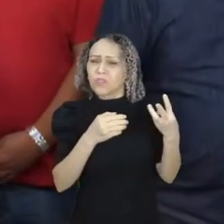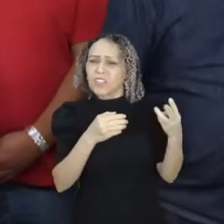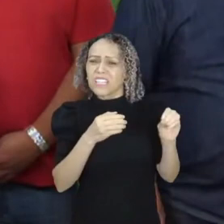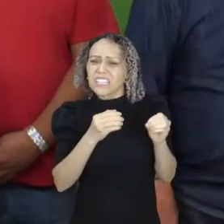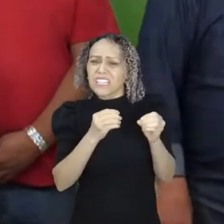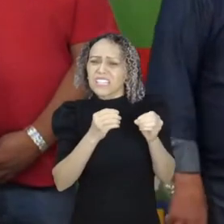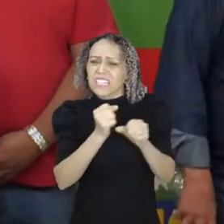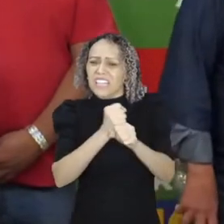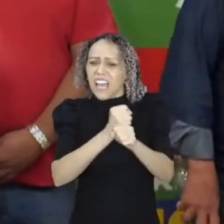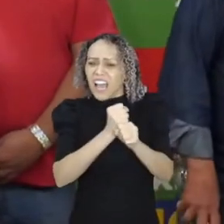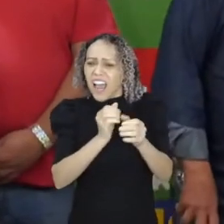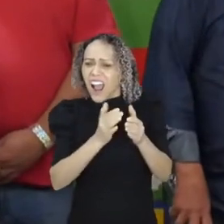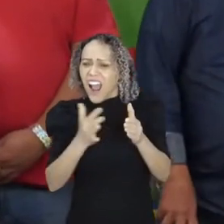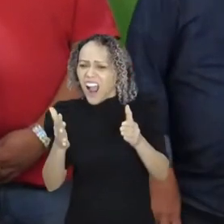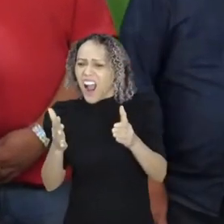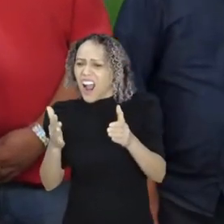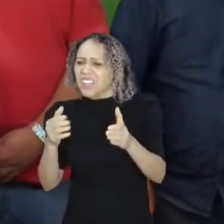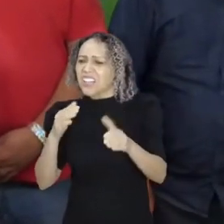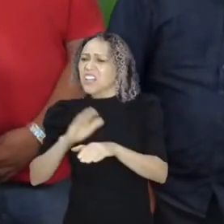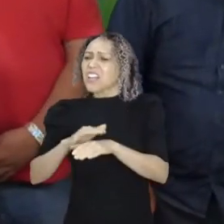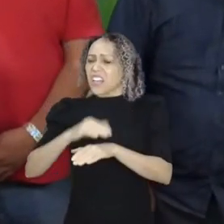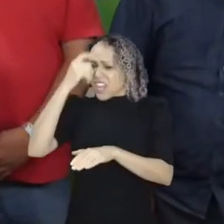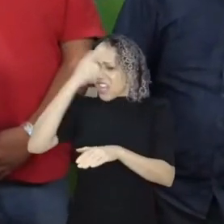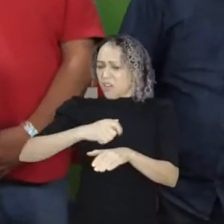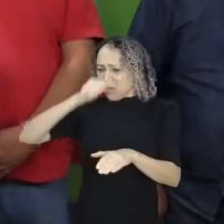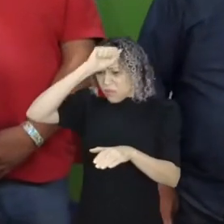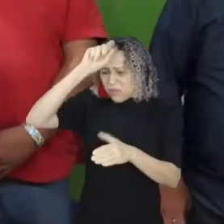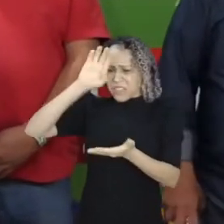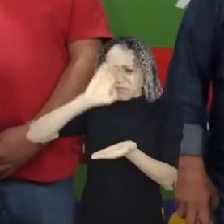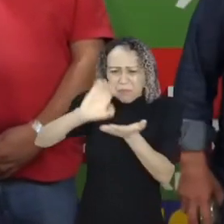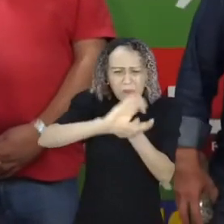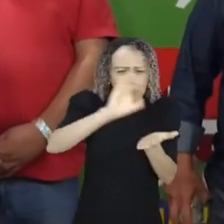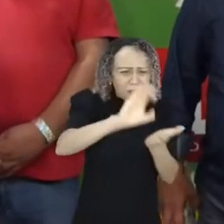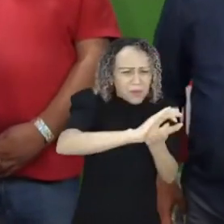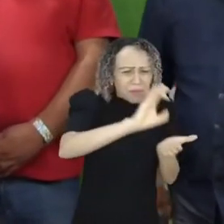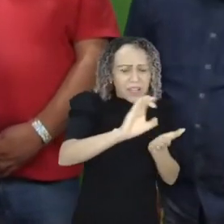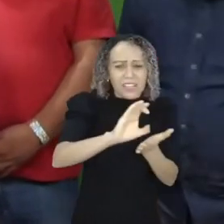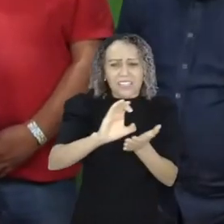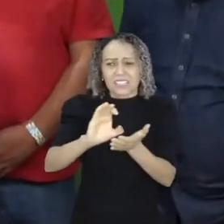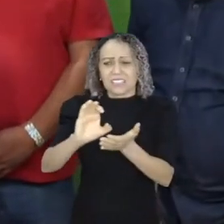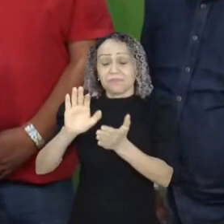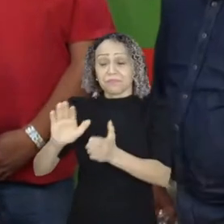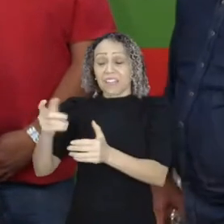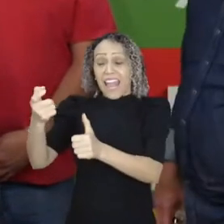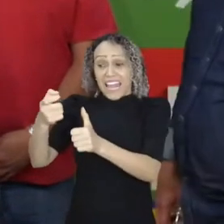Eu reduzi a dívida de São Paulo em 50 bilhões. 50 bilhões.